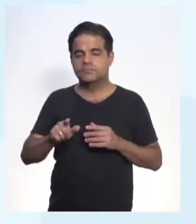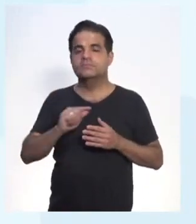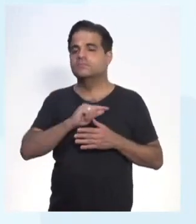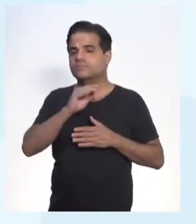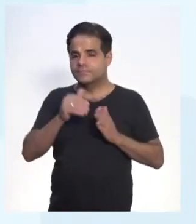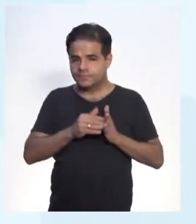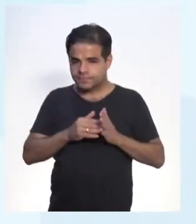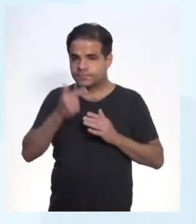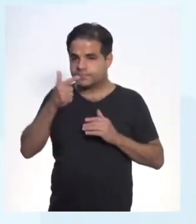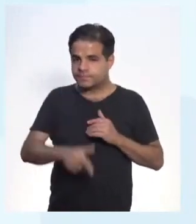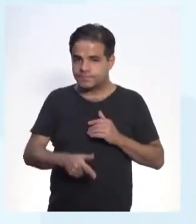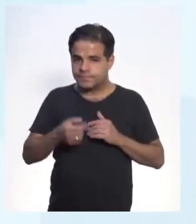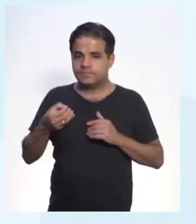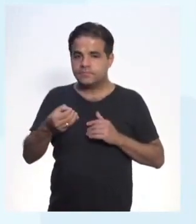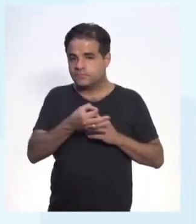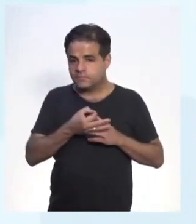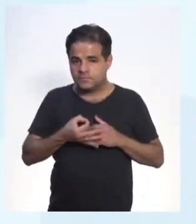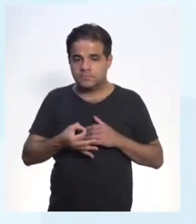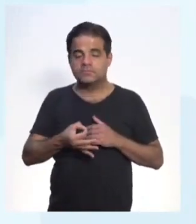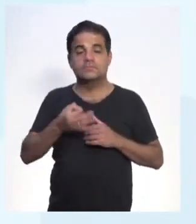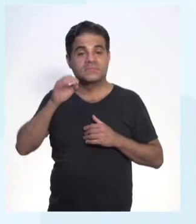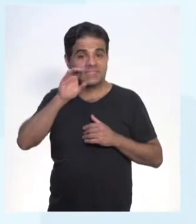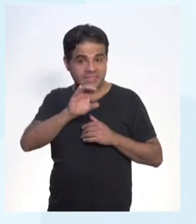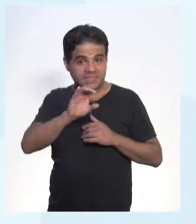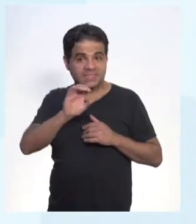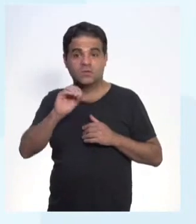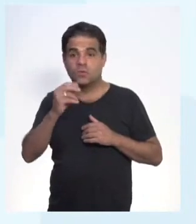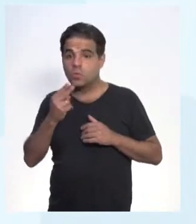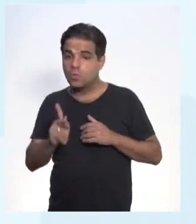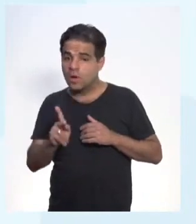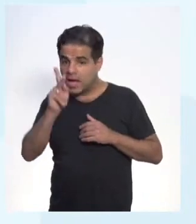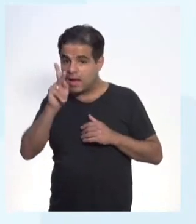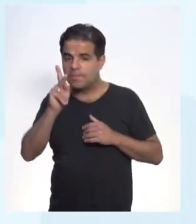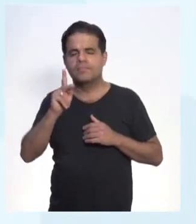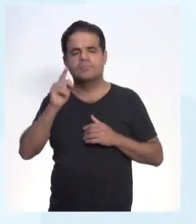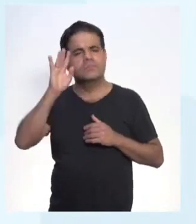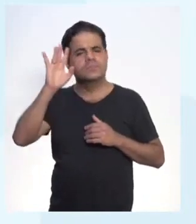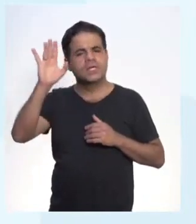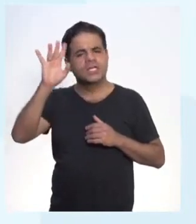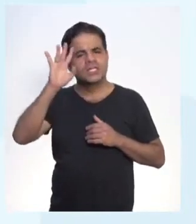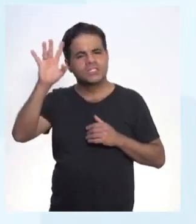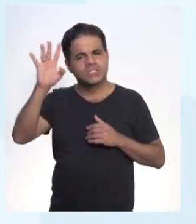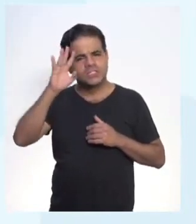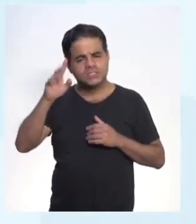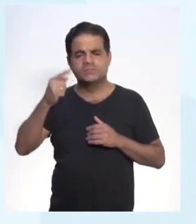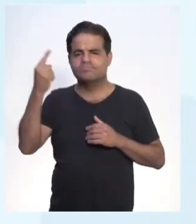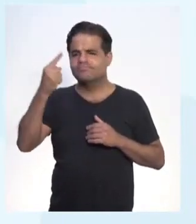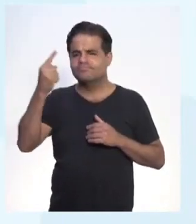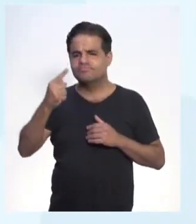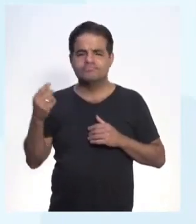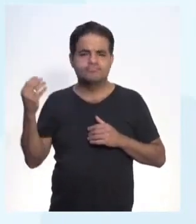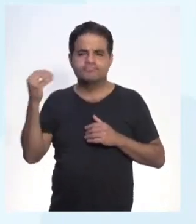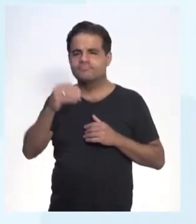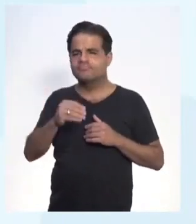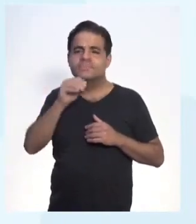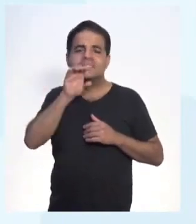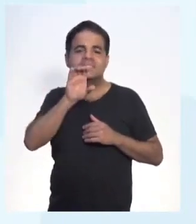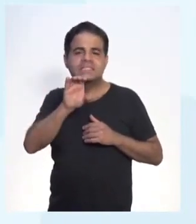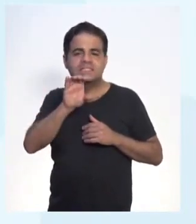moeda, também pode acontecer C ou K. Então, imagina que no primeiro lançamento eu tinha